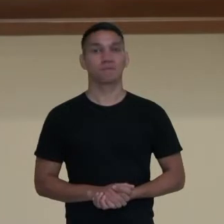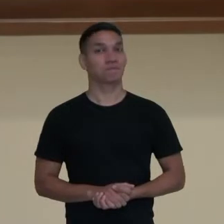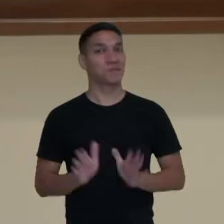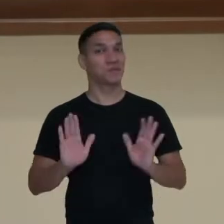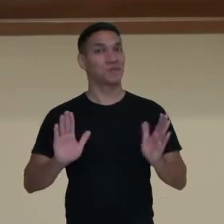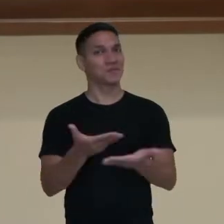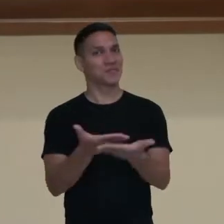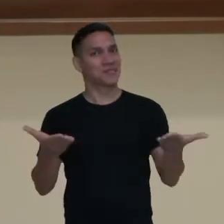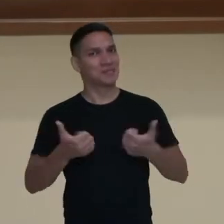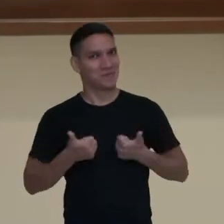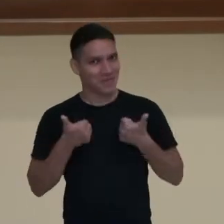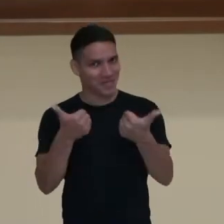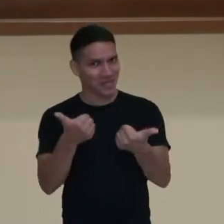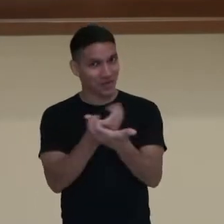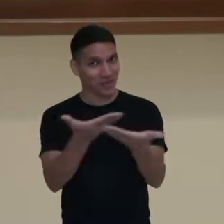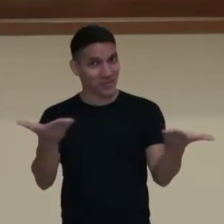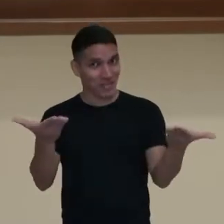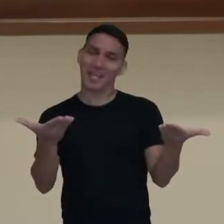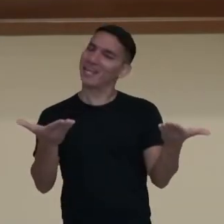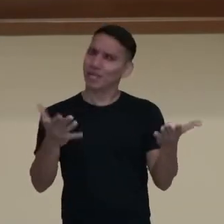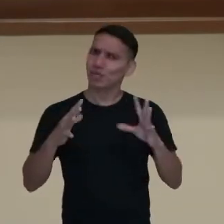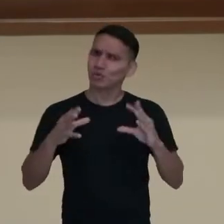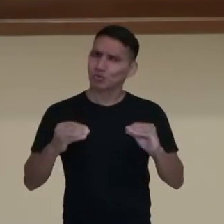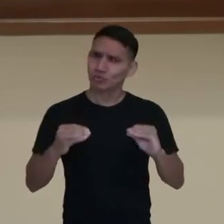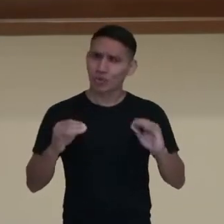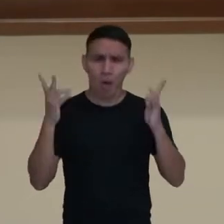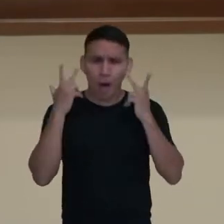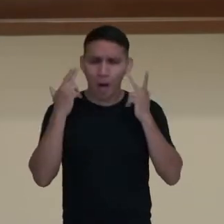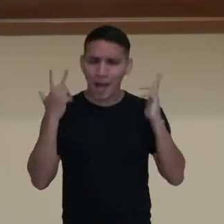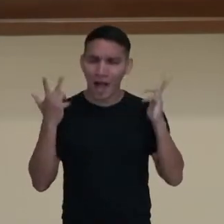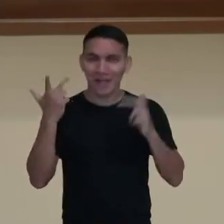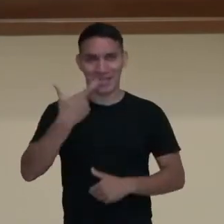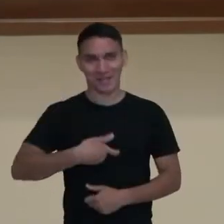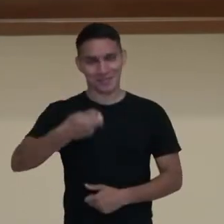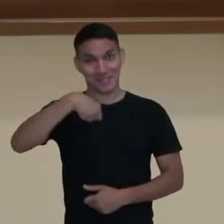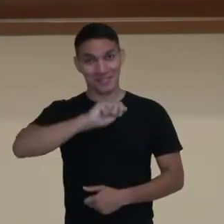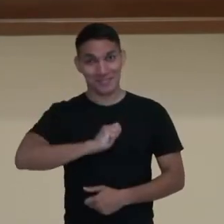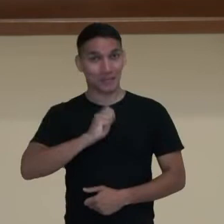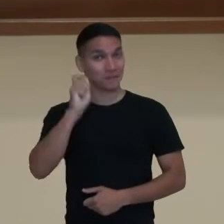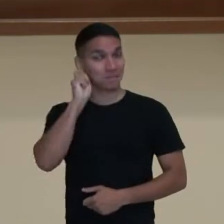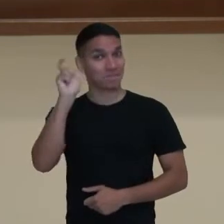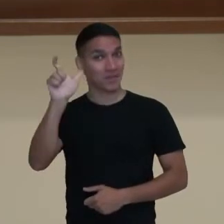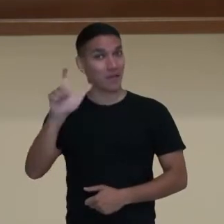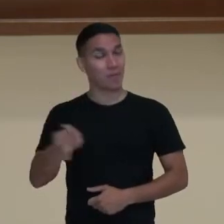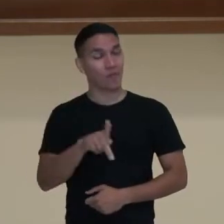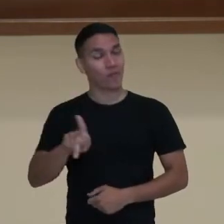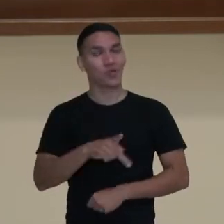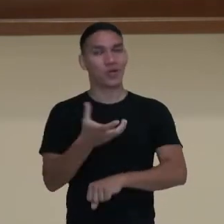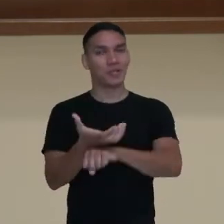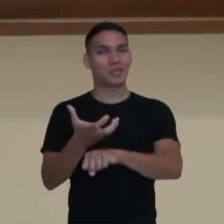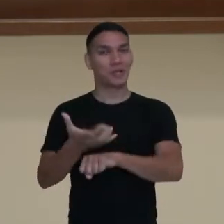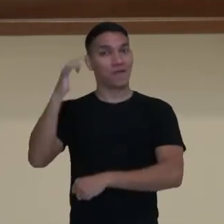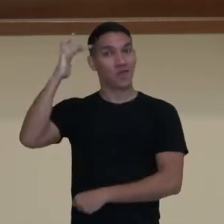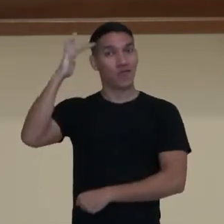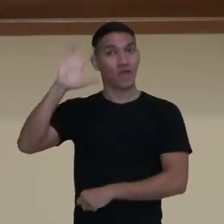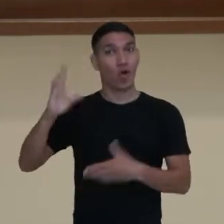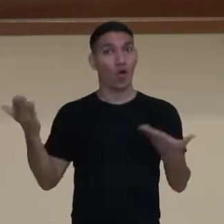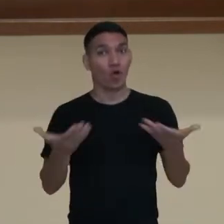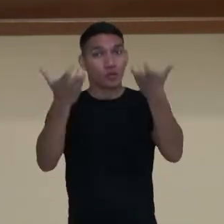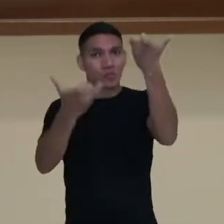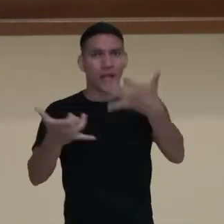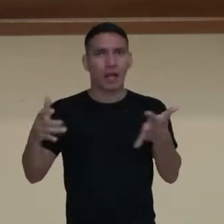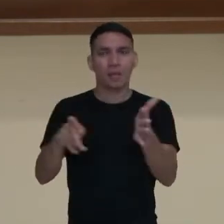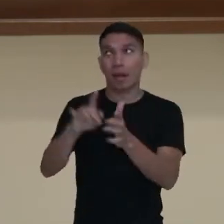E aí, pessoal, tudo bem com vocês? Tudo tranquilo? Meu nome é Carol, sou professora de filosofia. Hoje a gente vai falar de